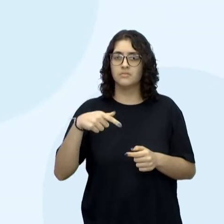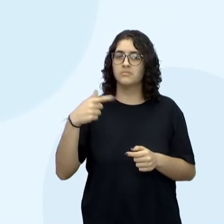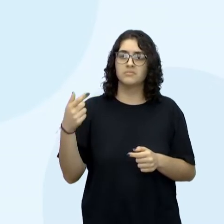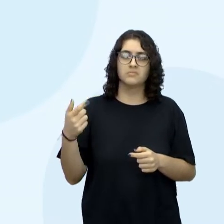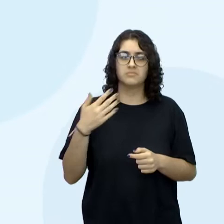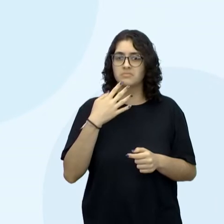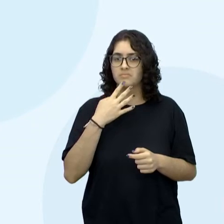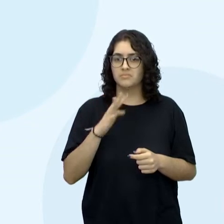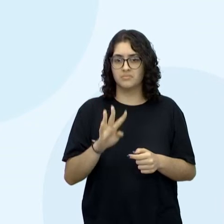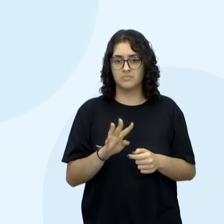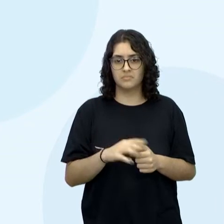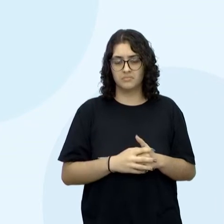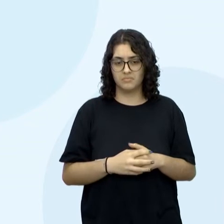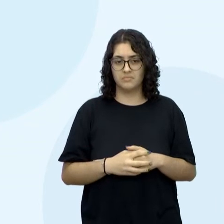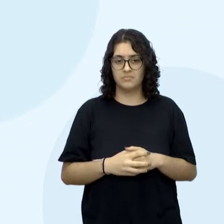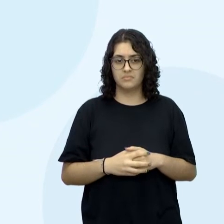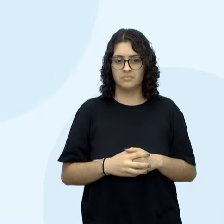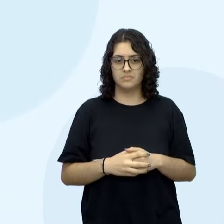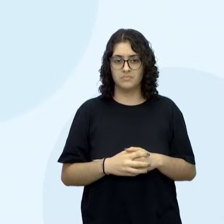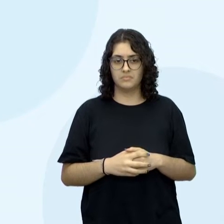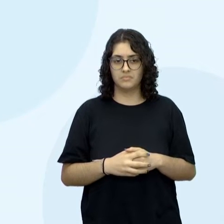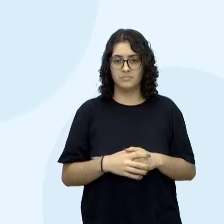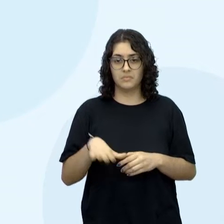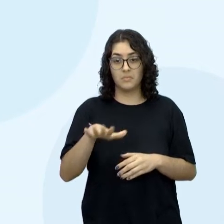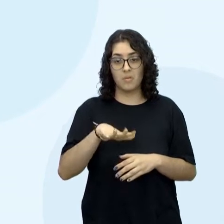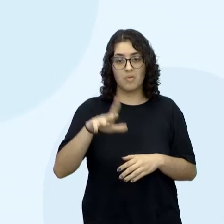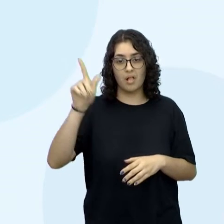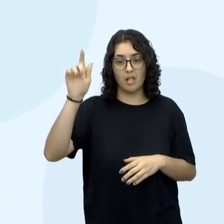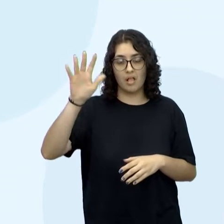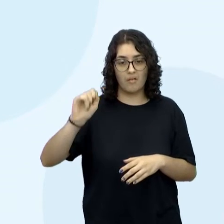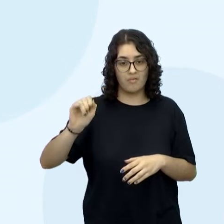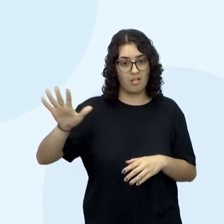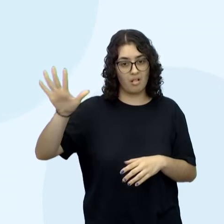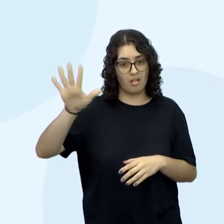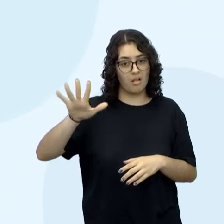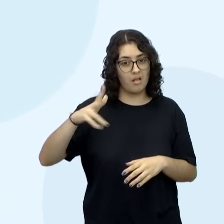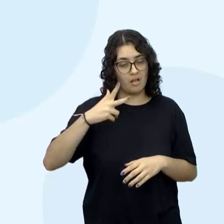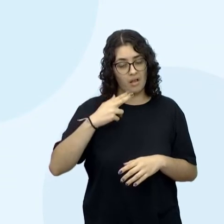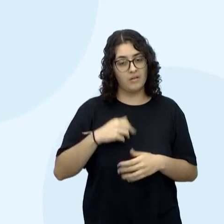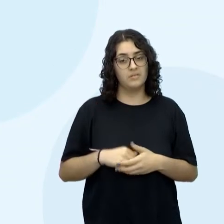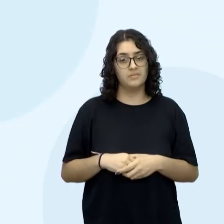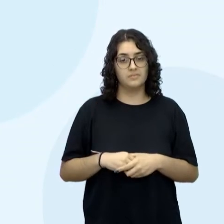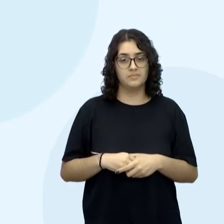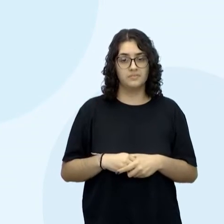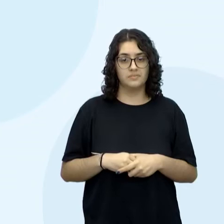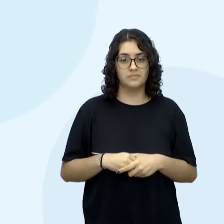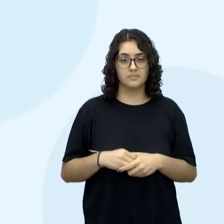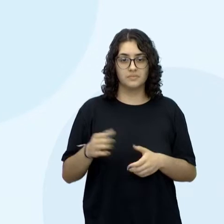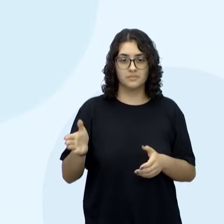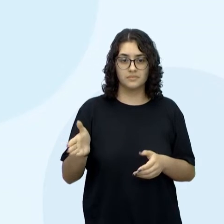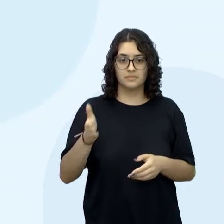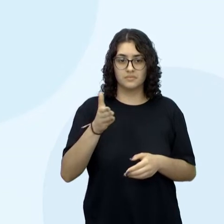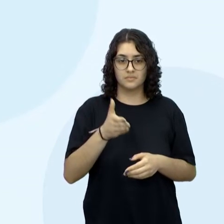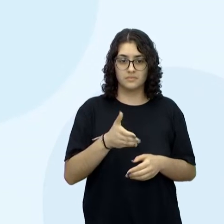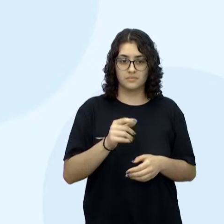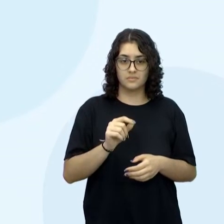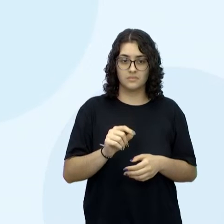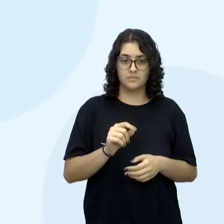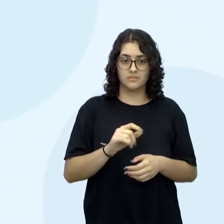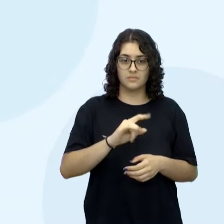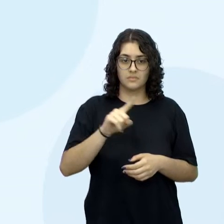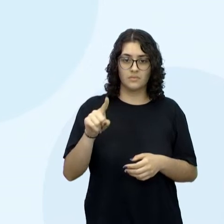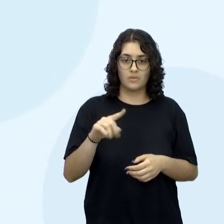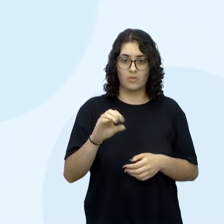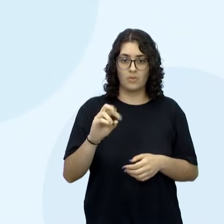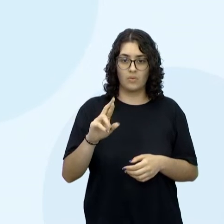mas possivelmente deve ser alguma etnia da própria África subsaariana, né? Ele é negro. Do lado tem um